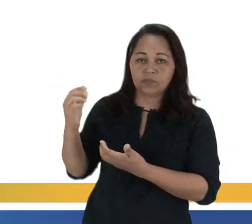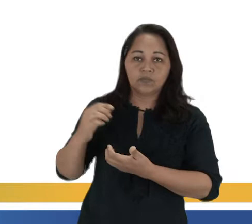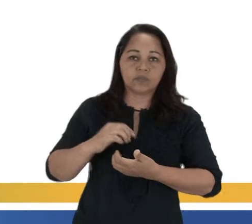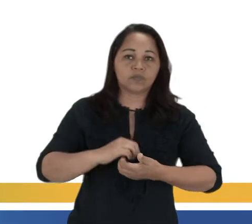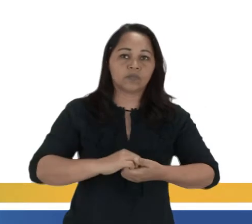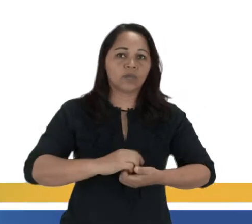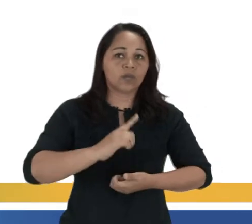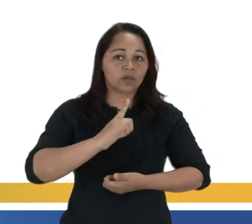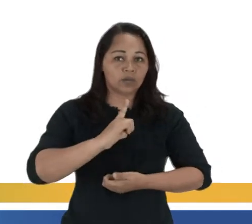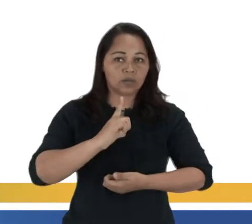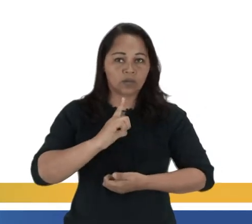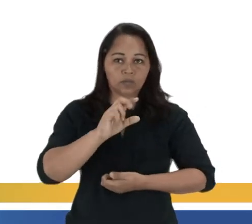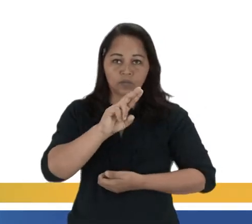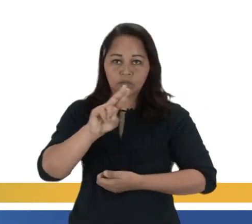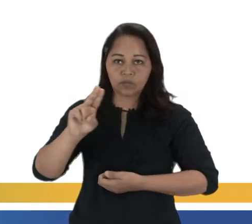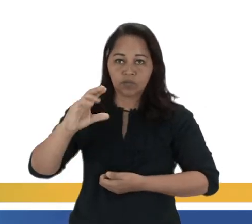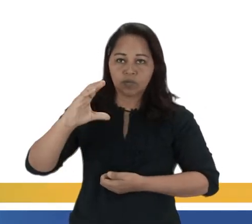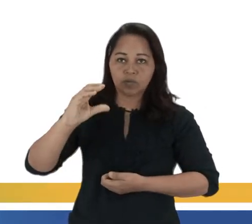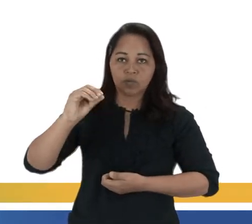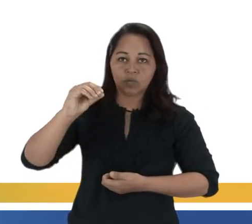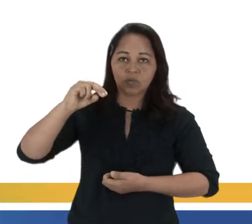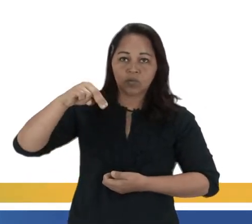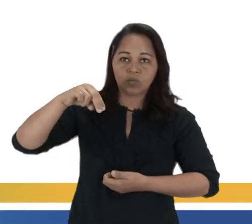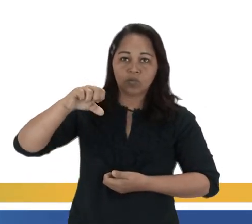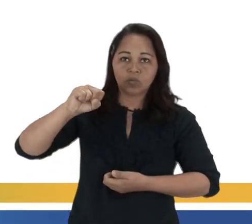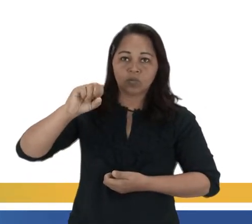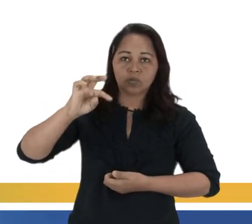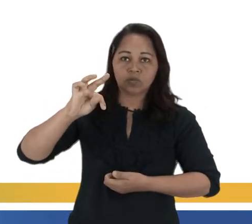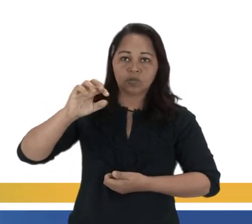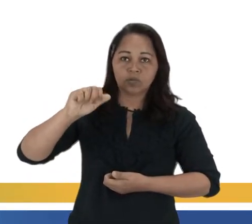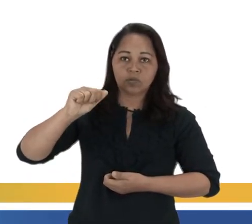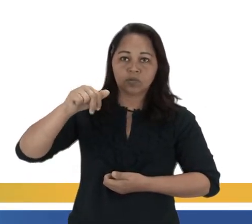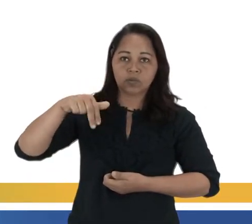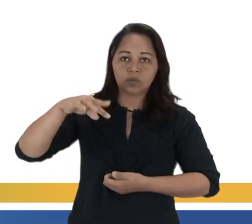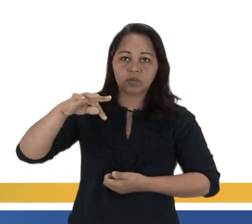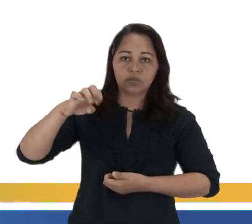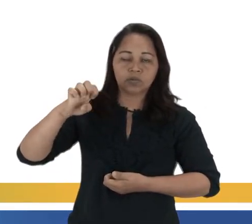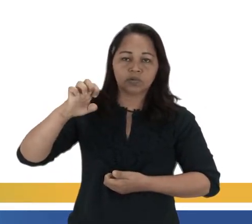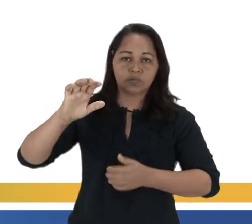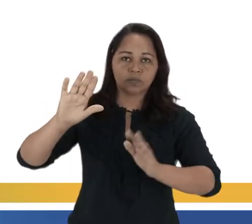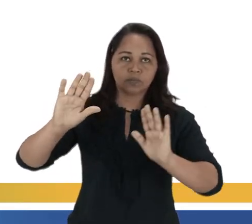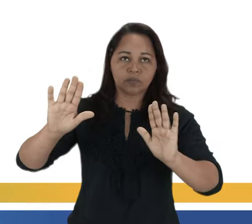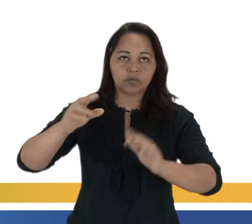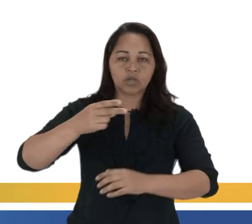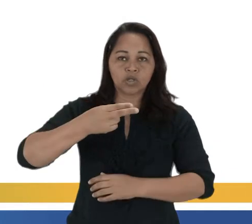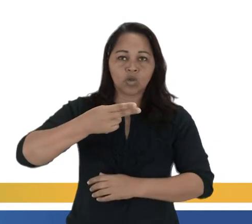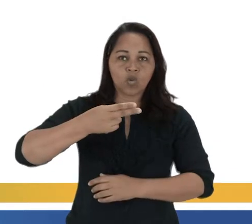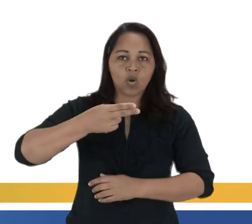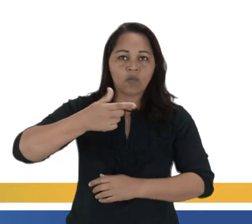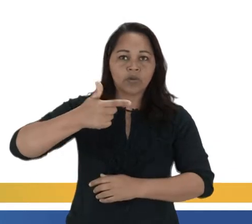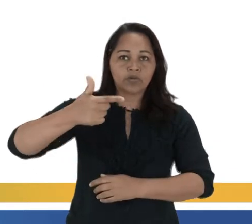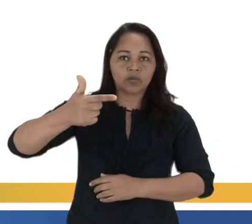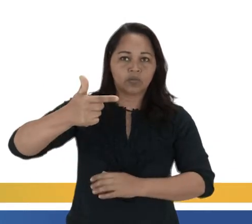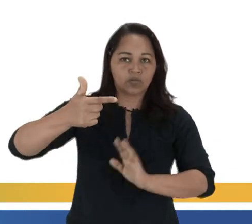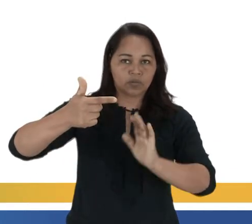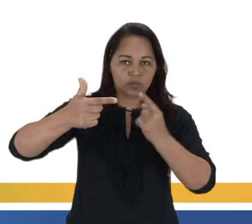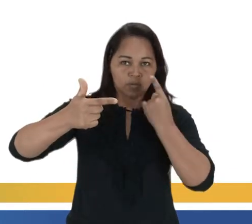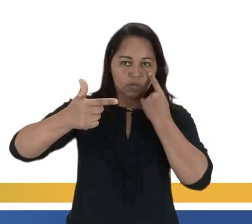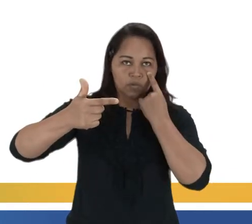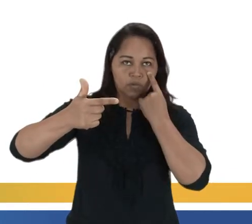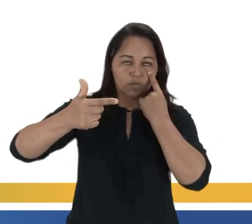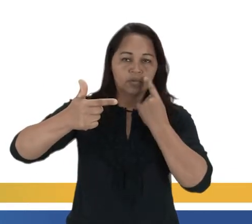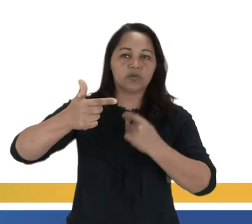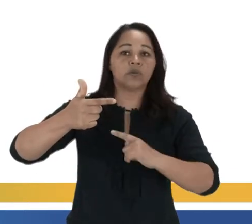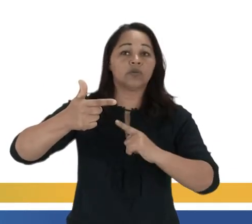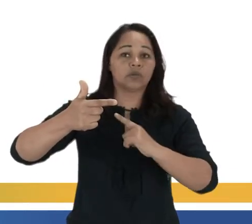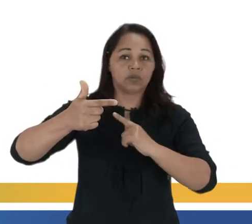Nós temos aqui no exemplo a nossa constante igual a 2. Então, você imagine aí a construção de uma sequência numérica, onde